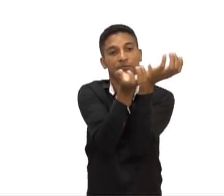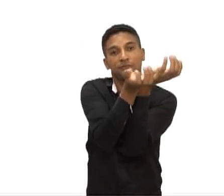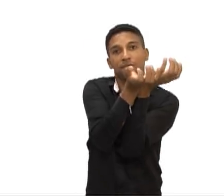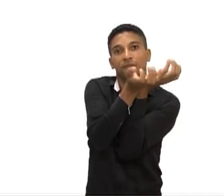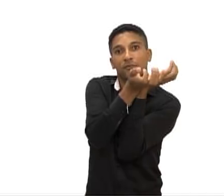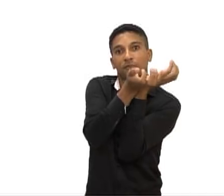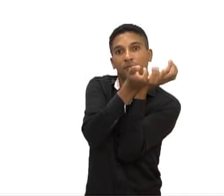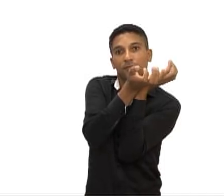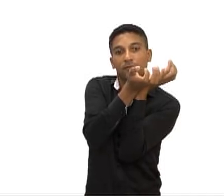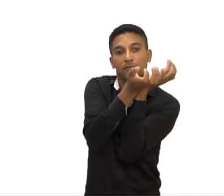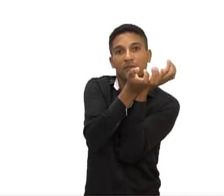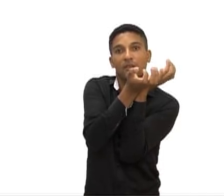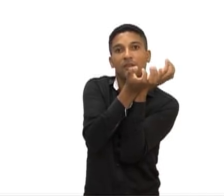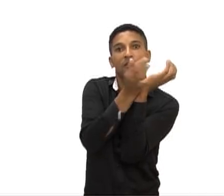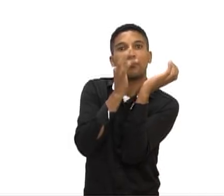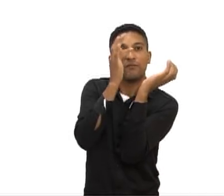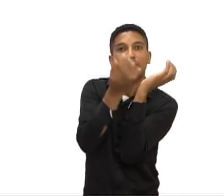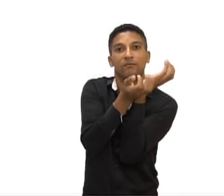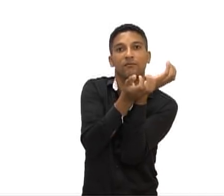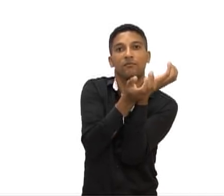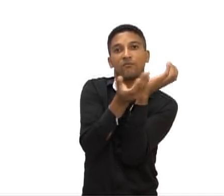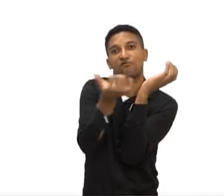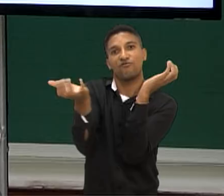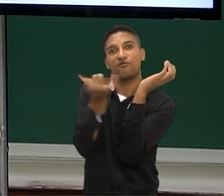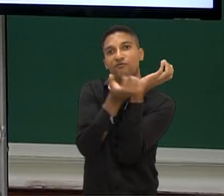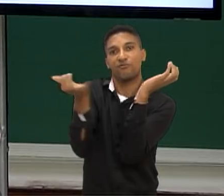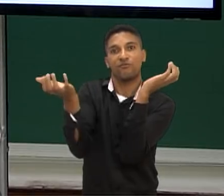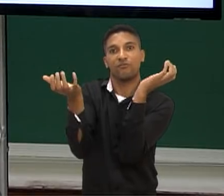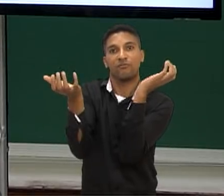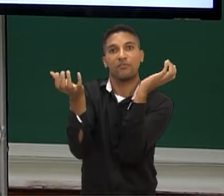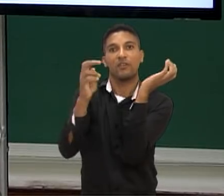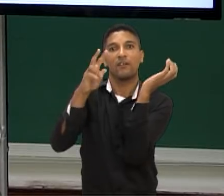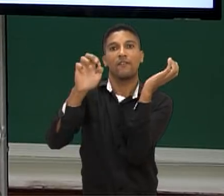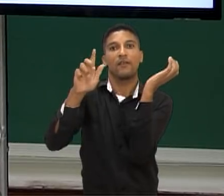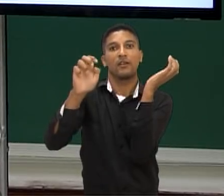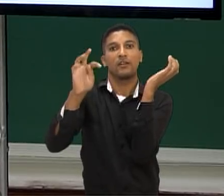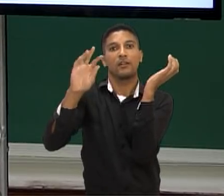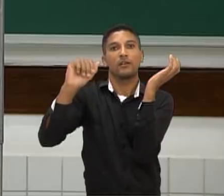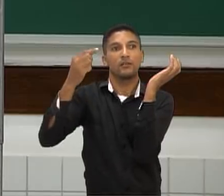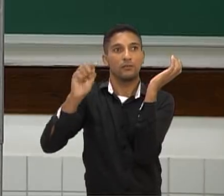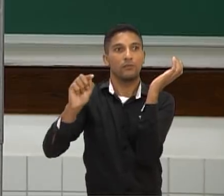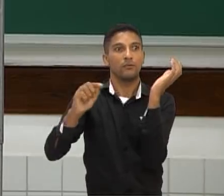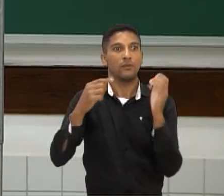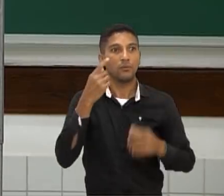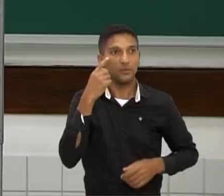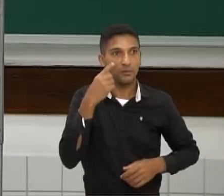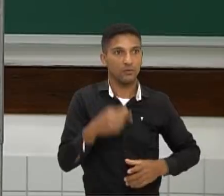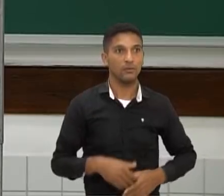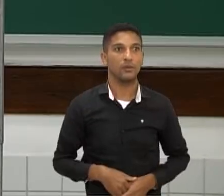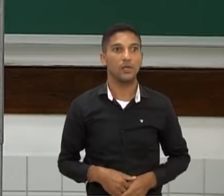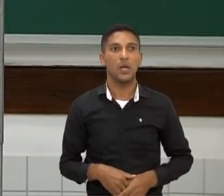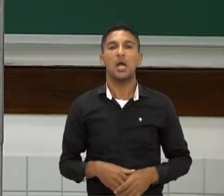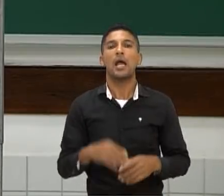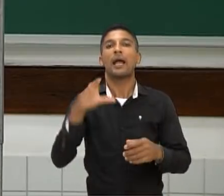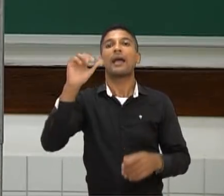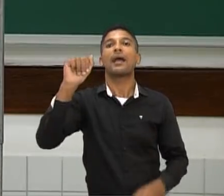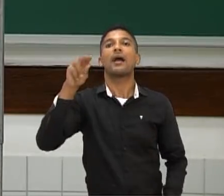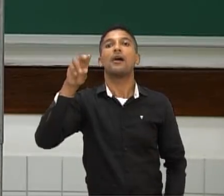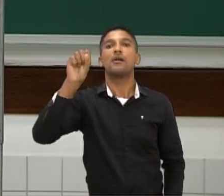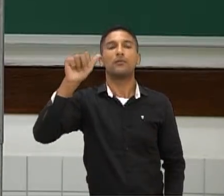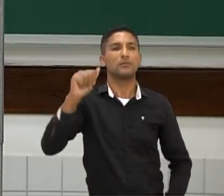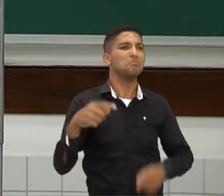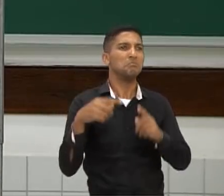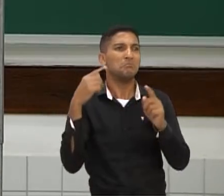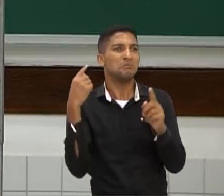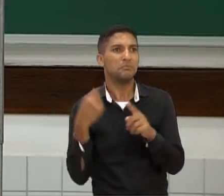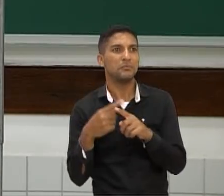da vegetação e da floresta brasileira e a densidade demográfica. Então, o que eu estou falando aqui?